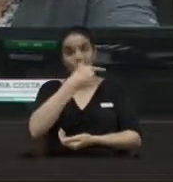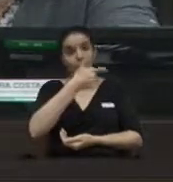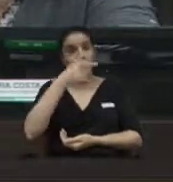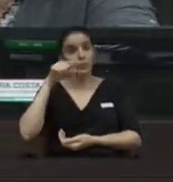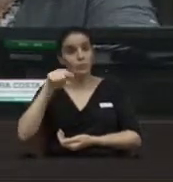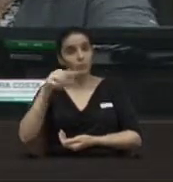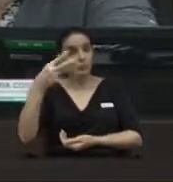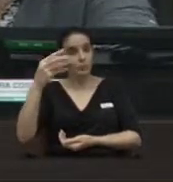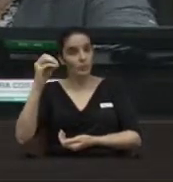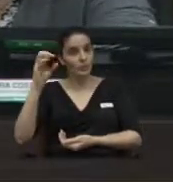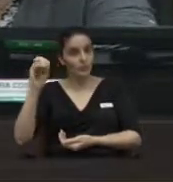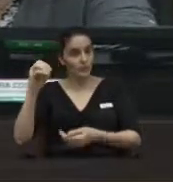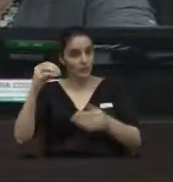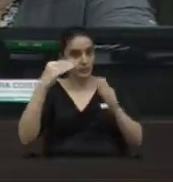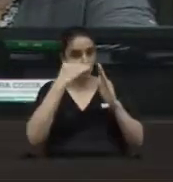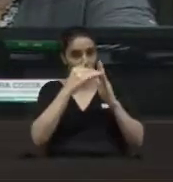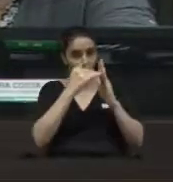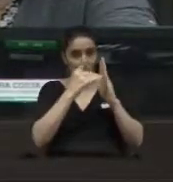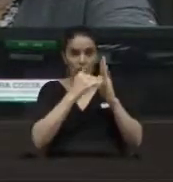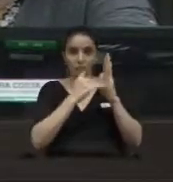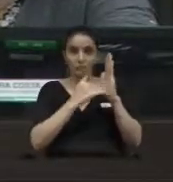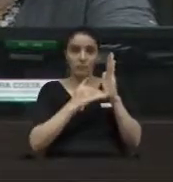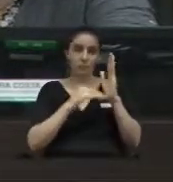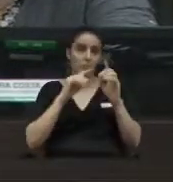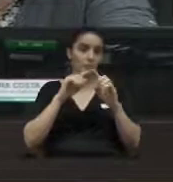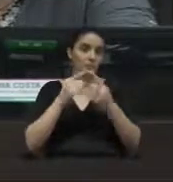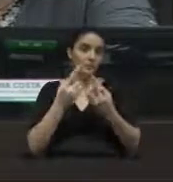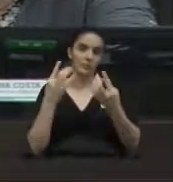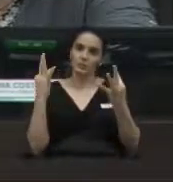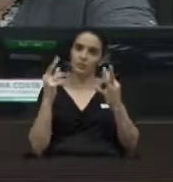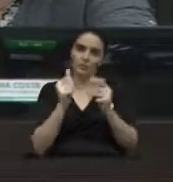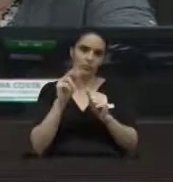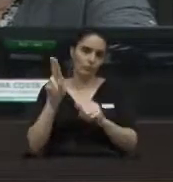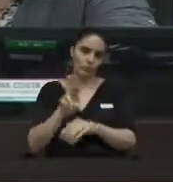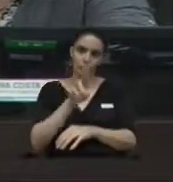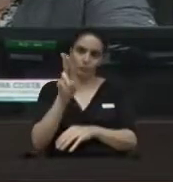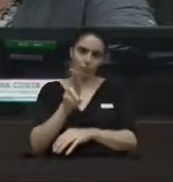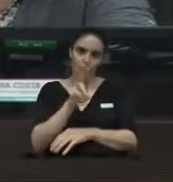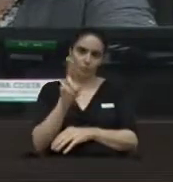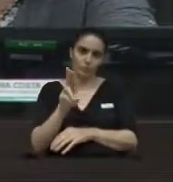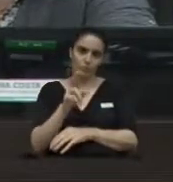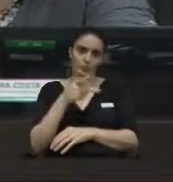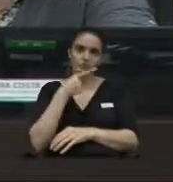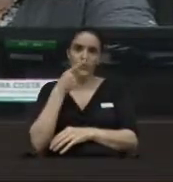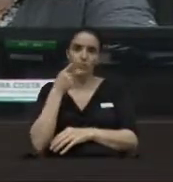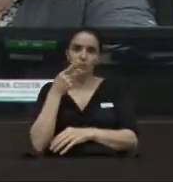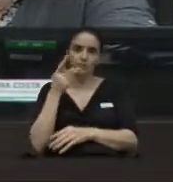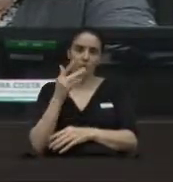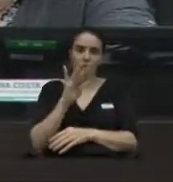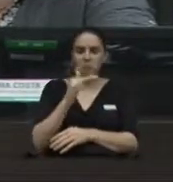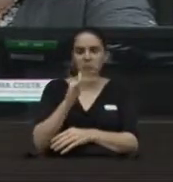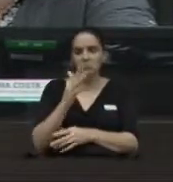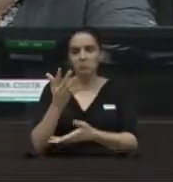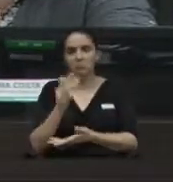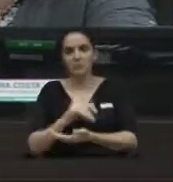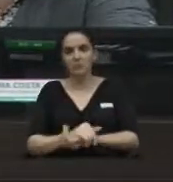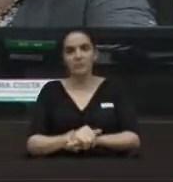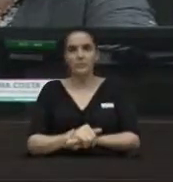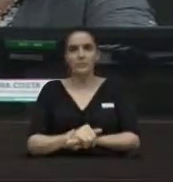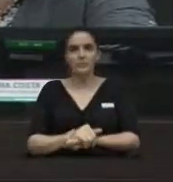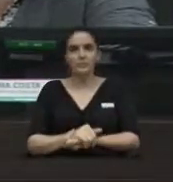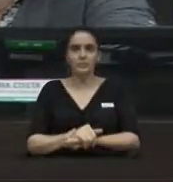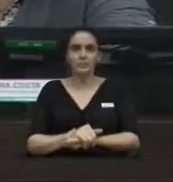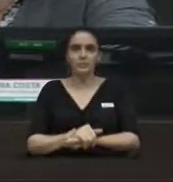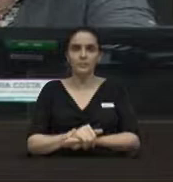ou cadastrados, mas nem todos usam. Quando a gente fala de média, média é média.